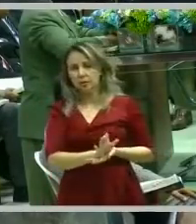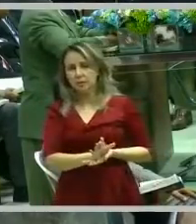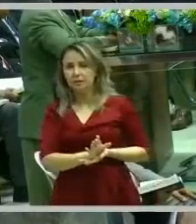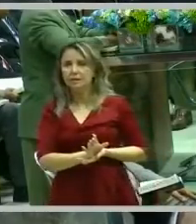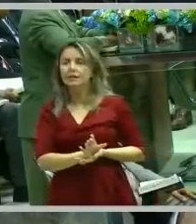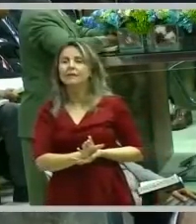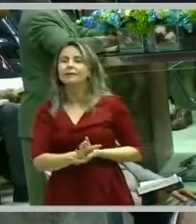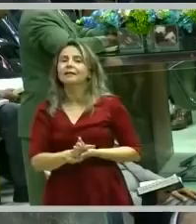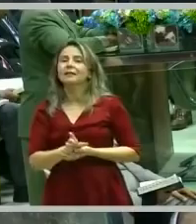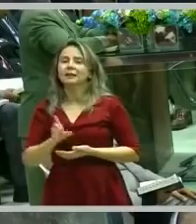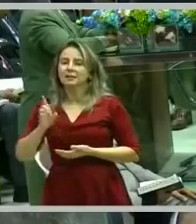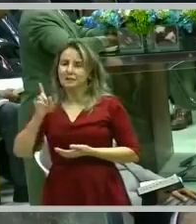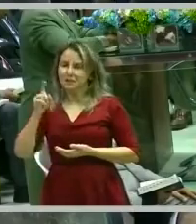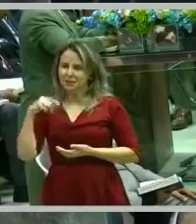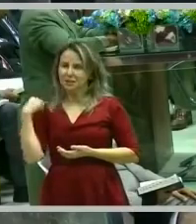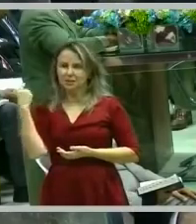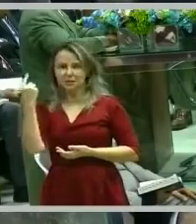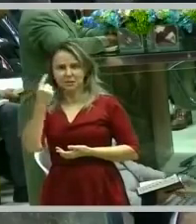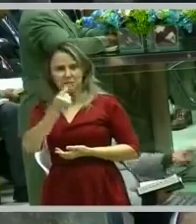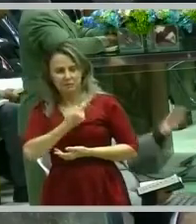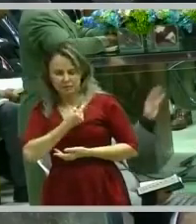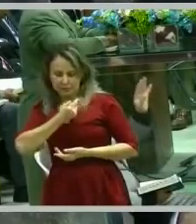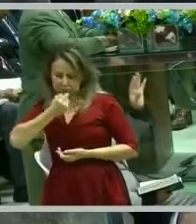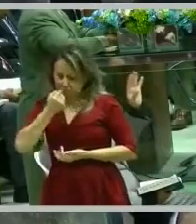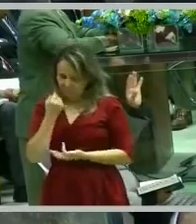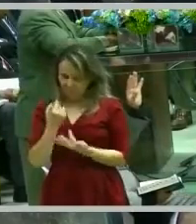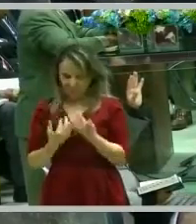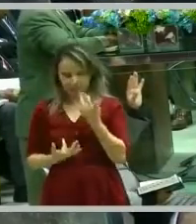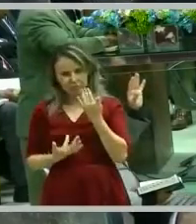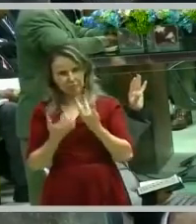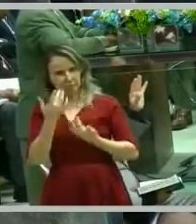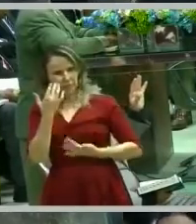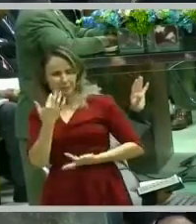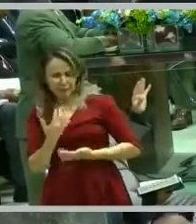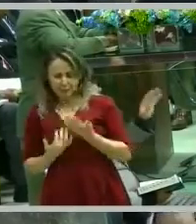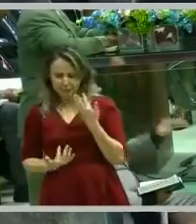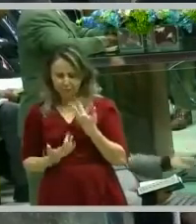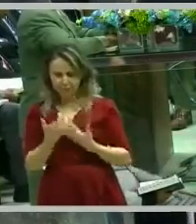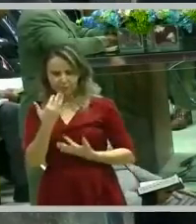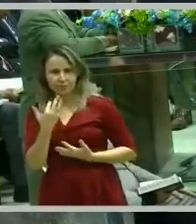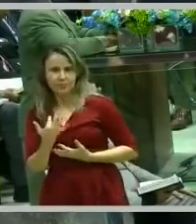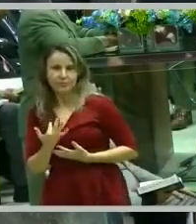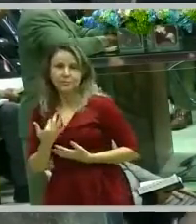Jeová nunca se apagará até o dia clarear na sua vida.